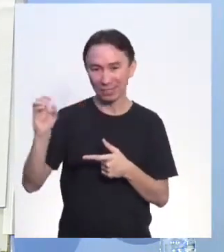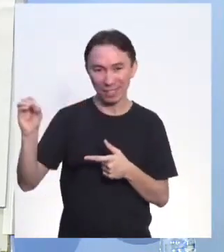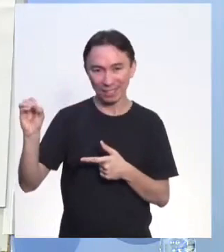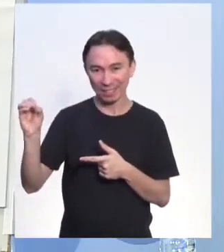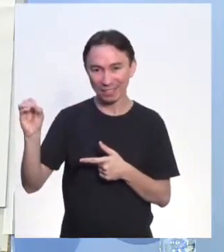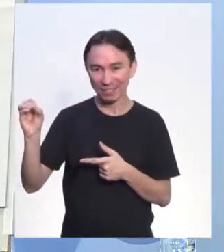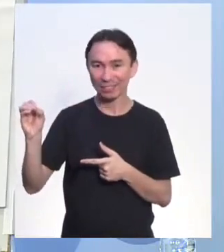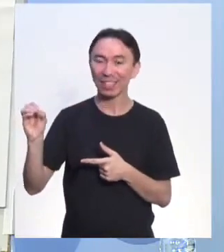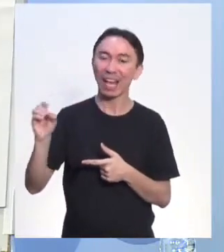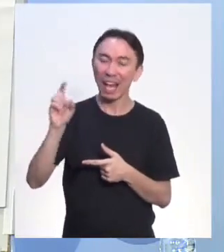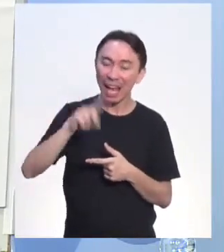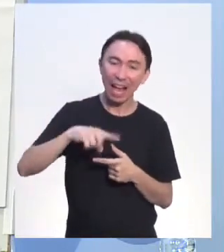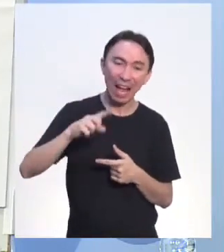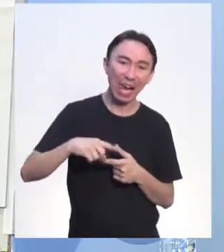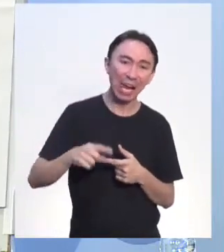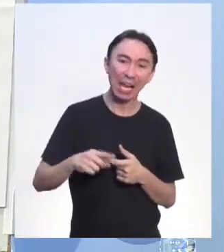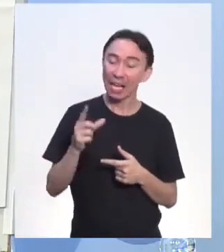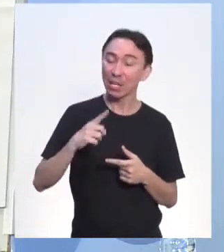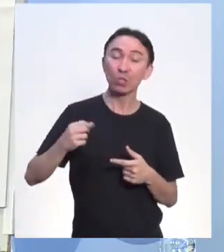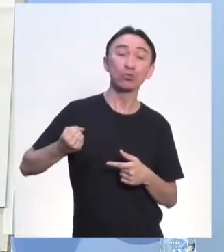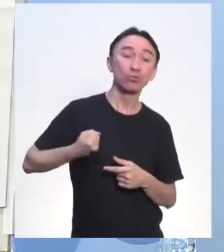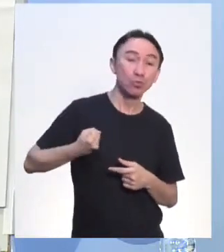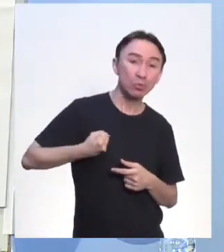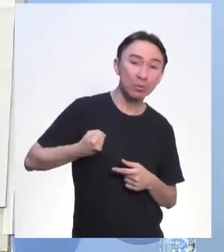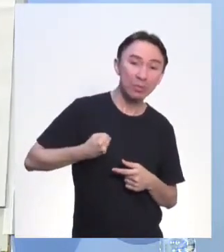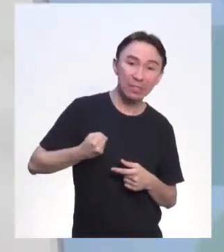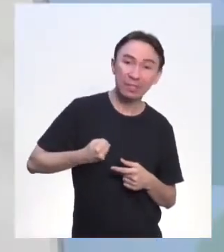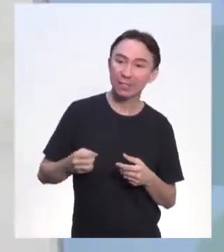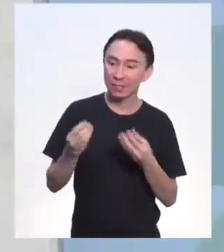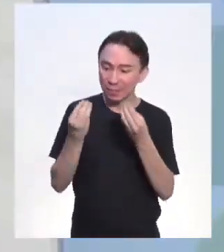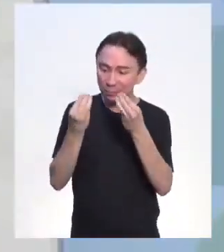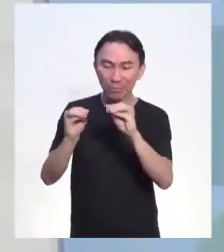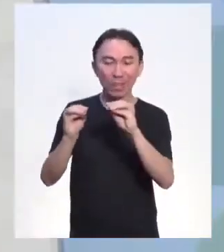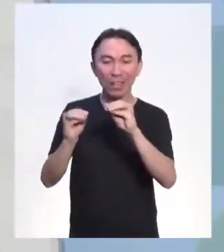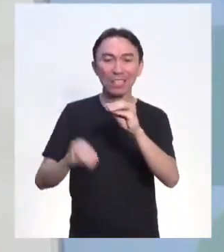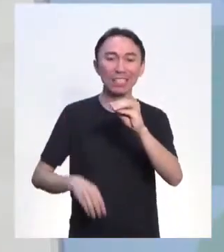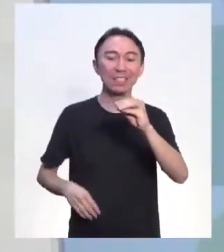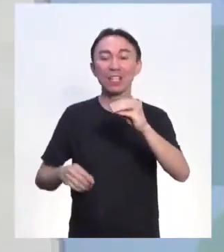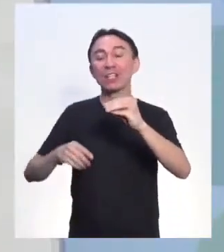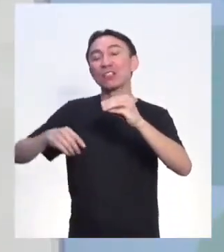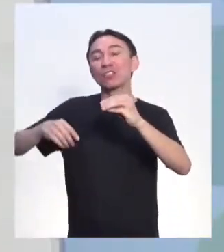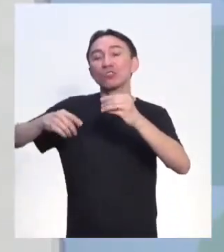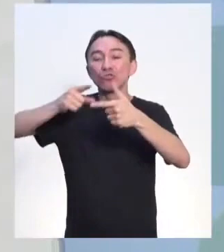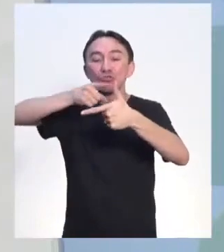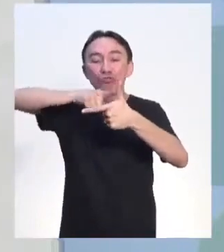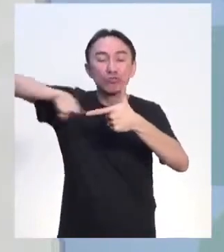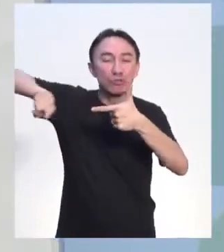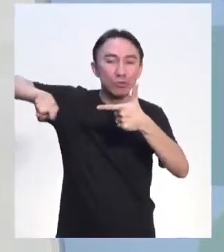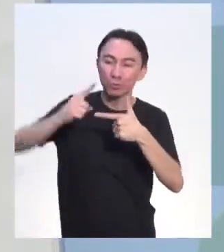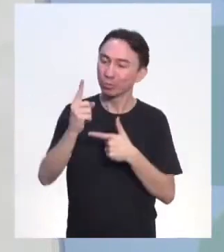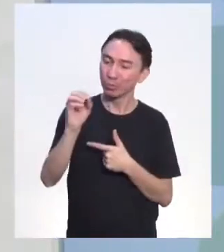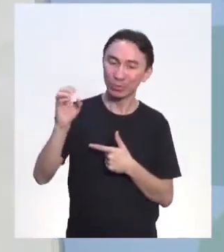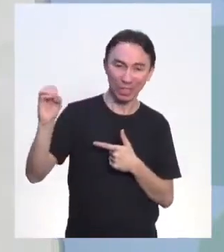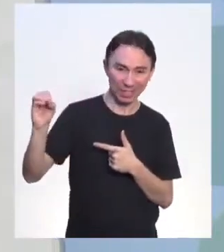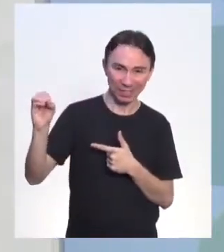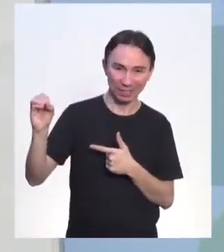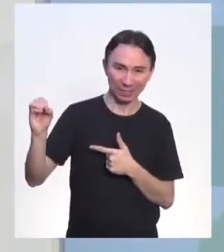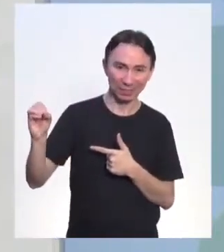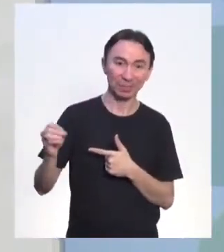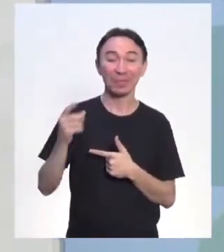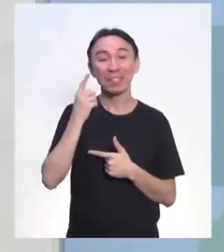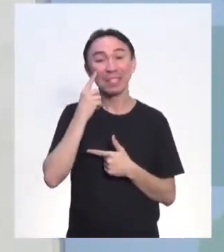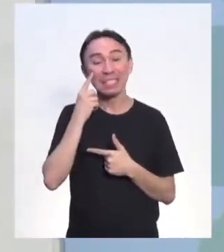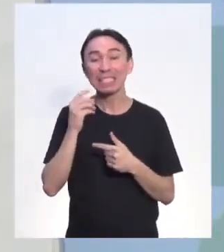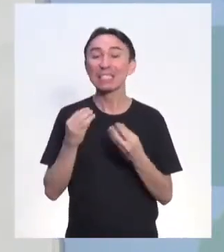é escrever essa fração ou esse decimal sobre 100. Se você tivesse na fração para escrever sobre 100, você